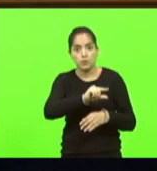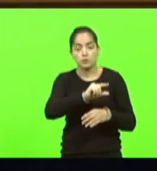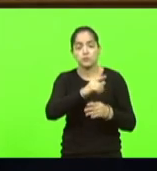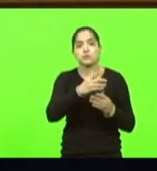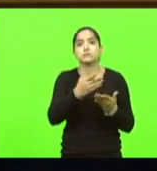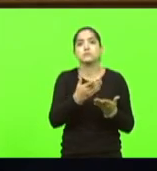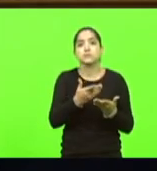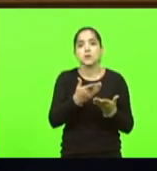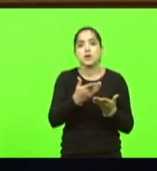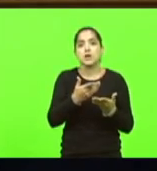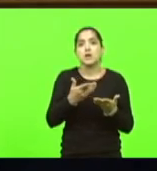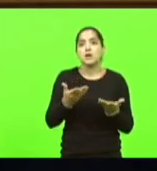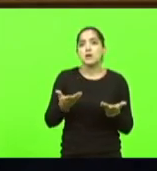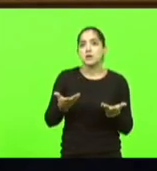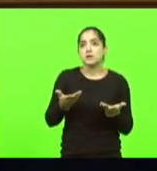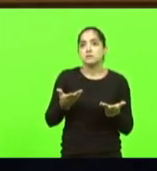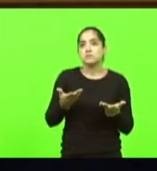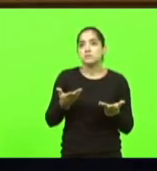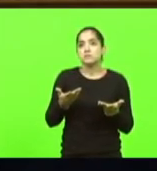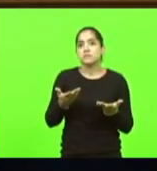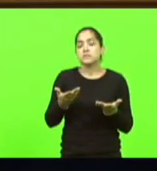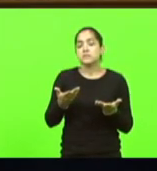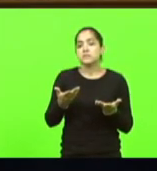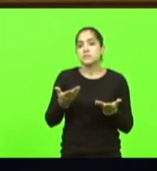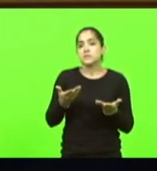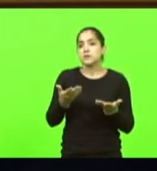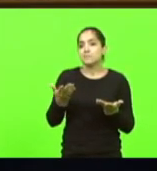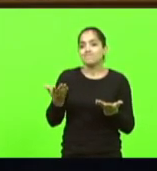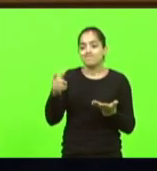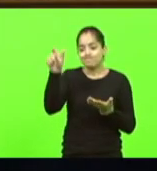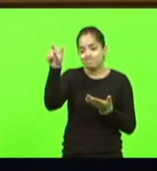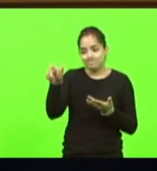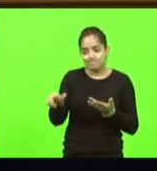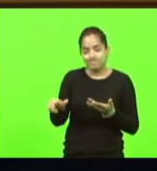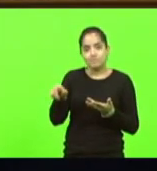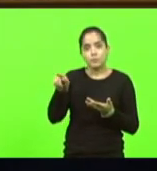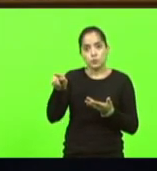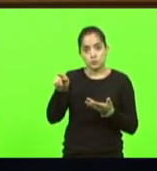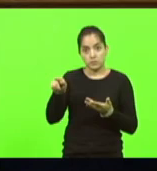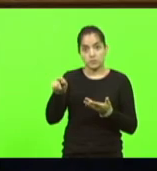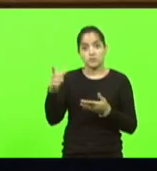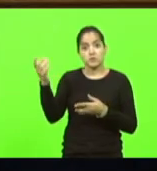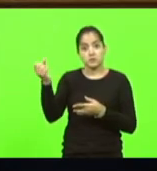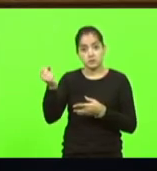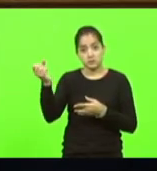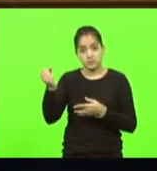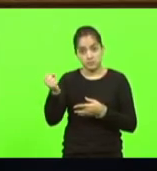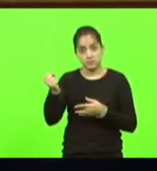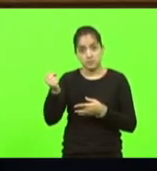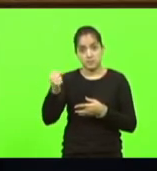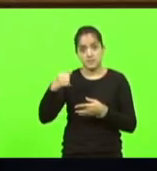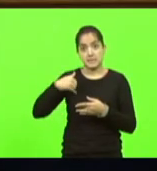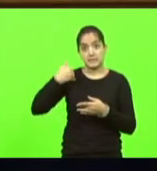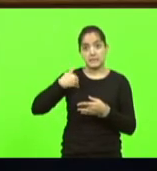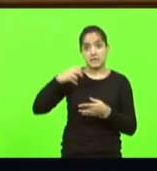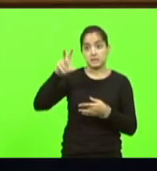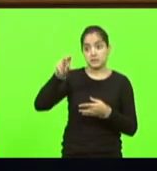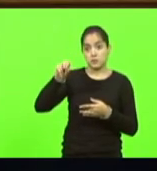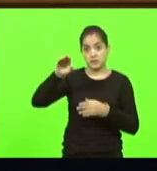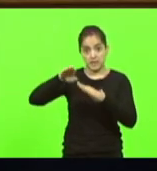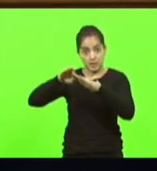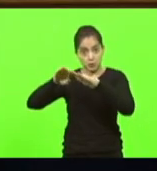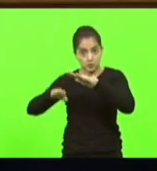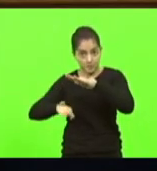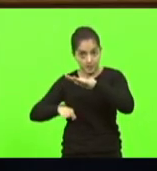a Ju não eu não esperava de um governador e se aposentou com menos de 50 anos de idade